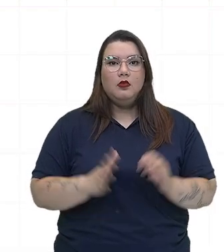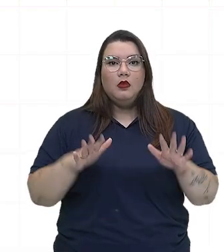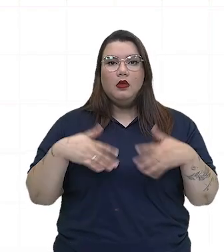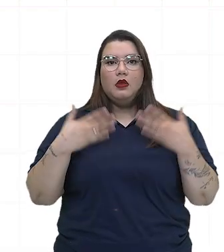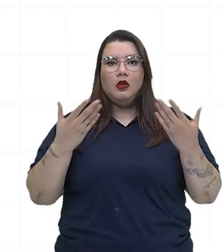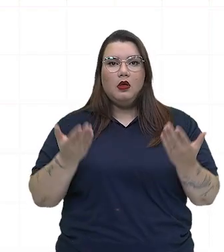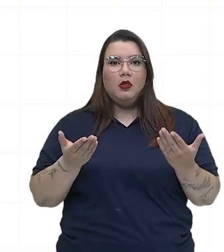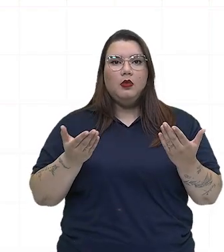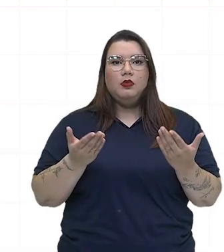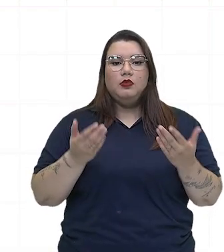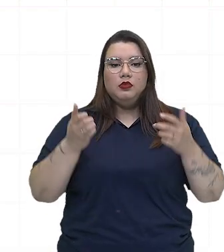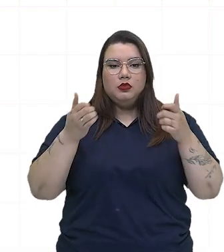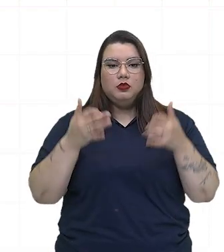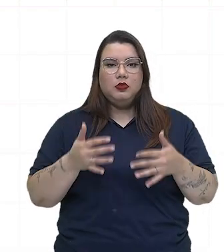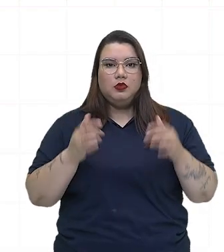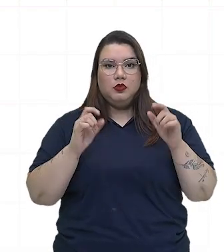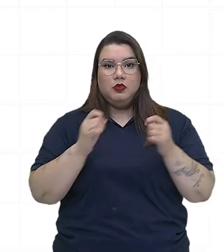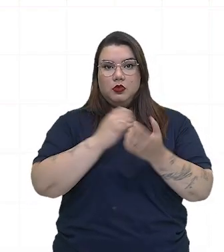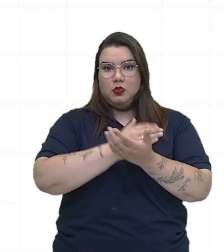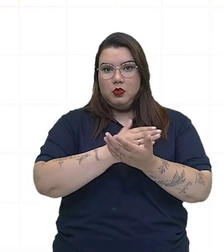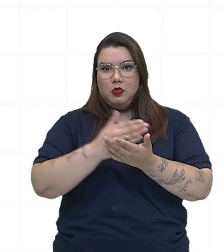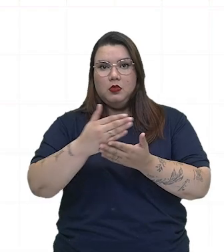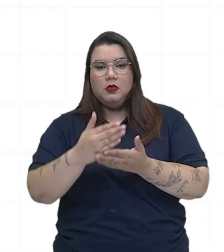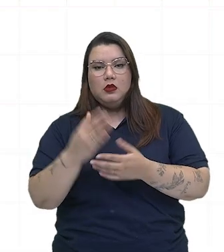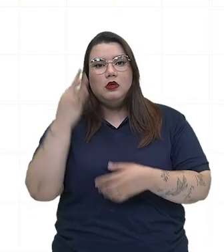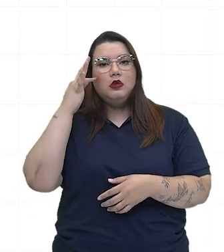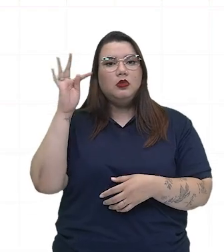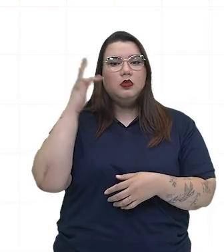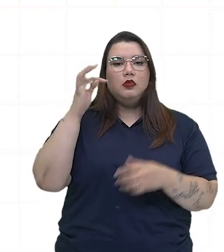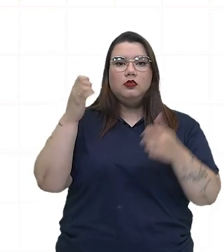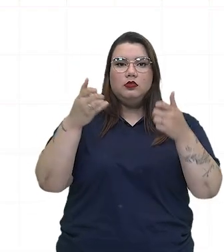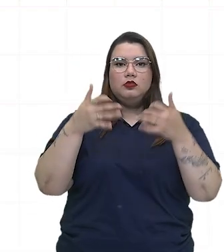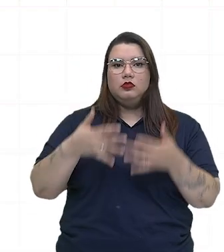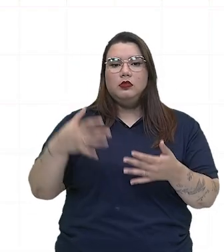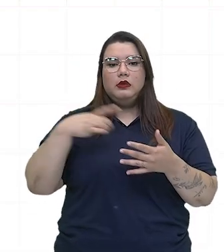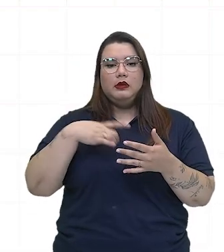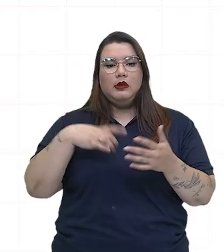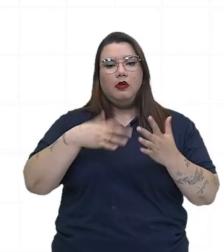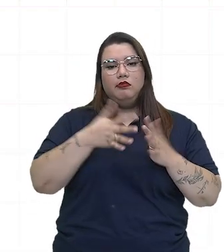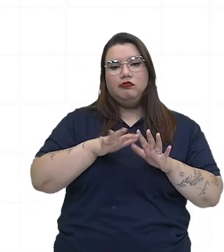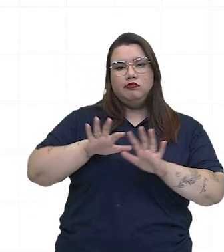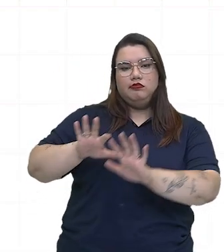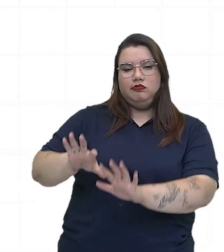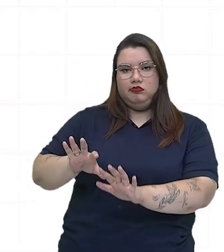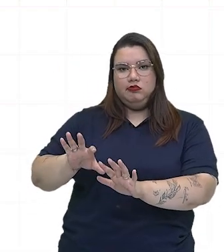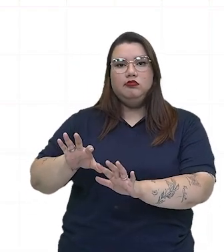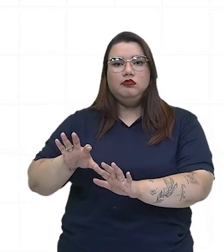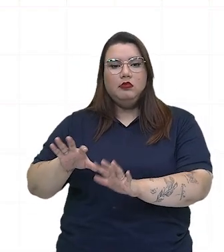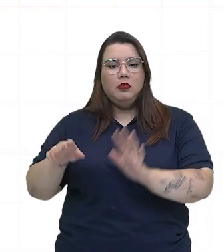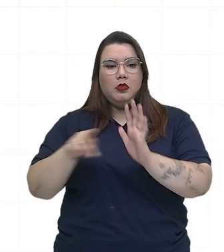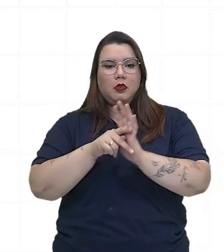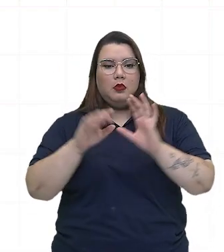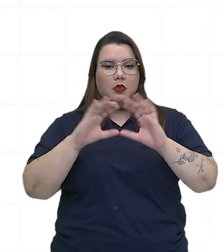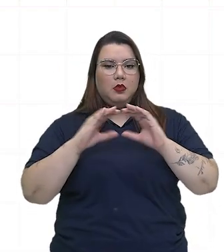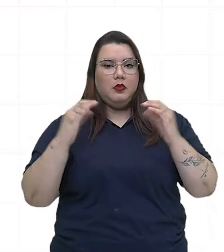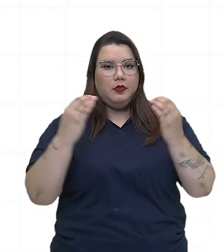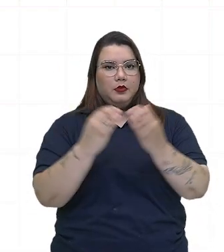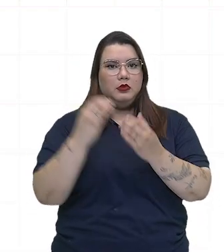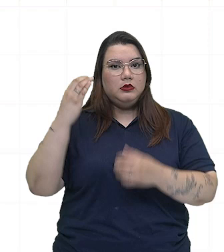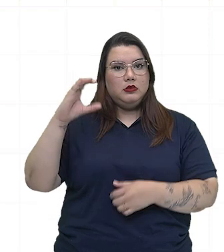Então, no início, a teoria ela foi rejeitada pela